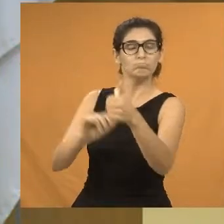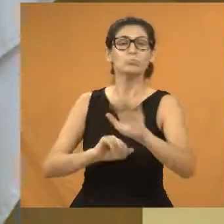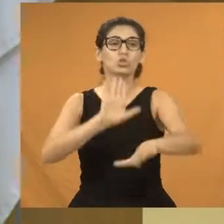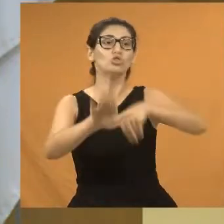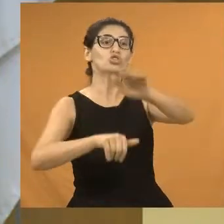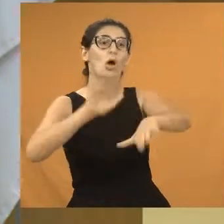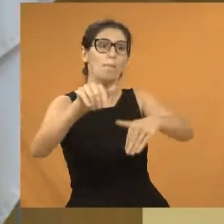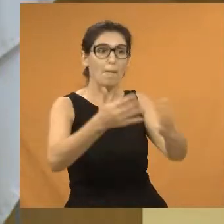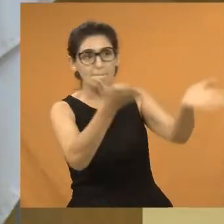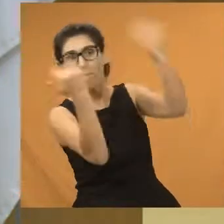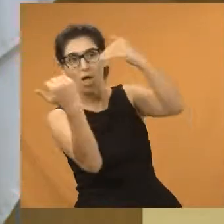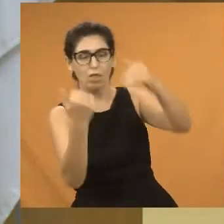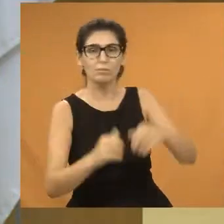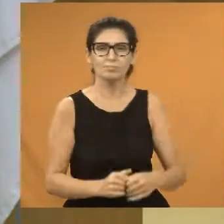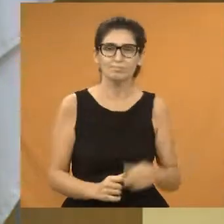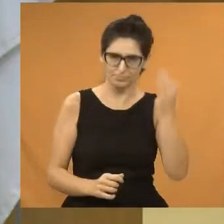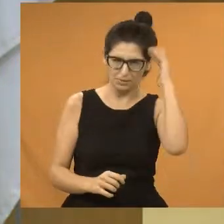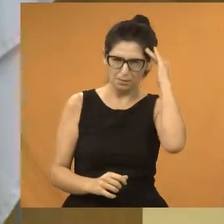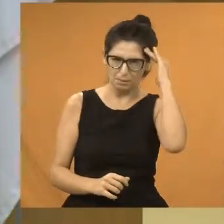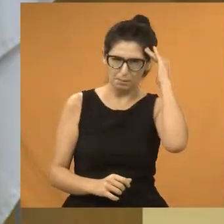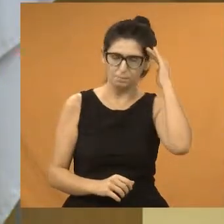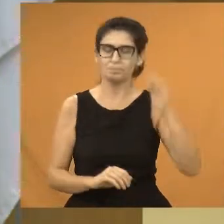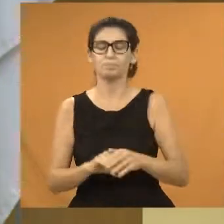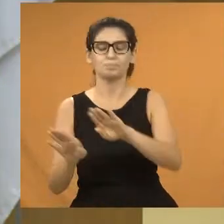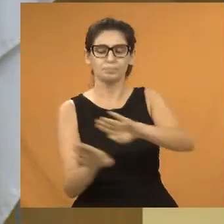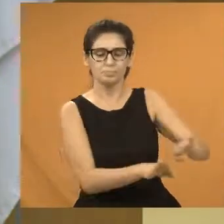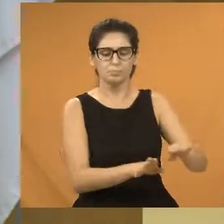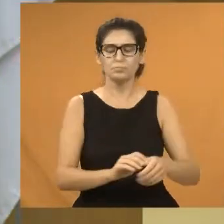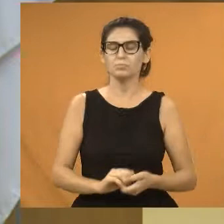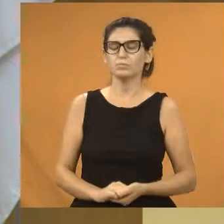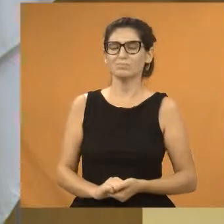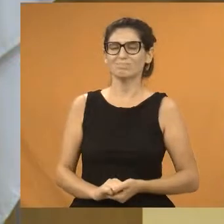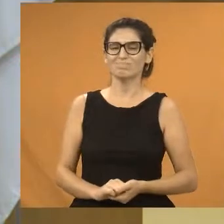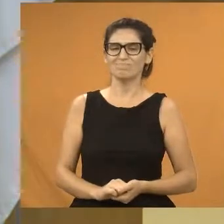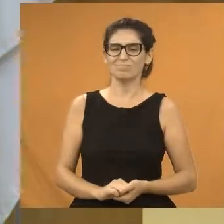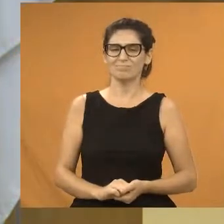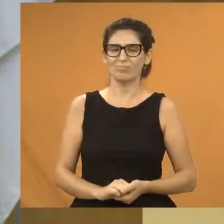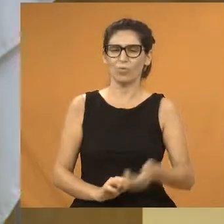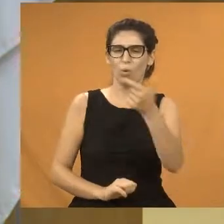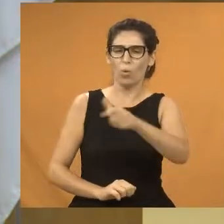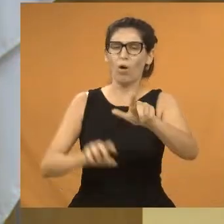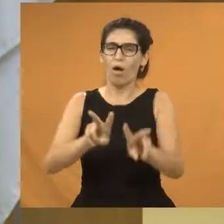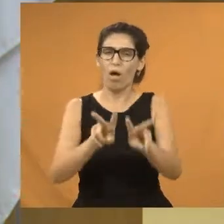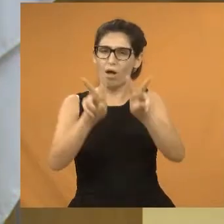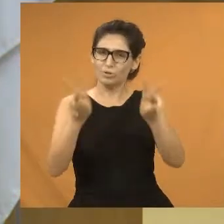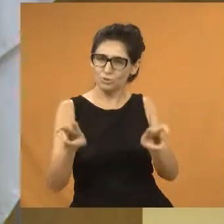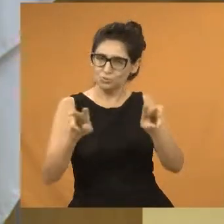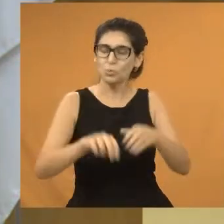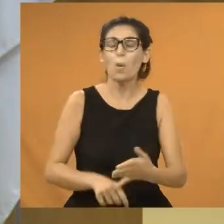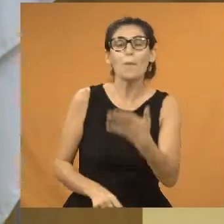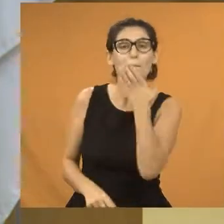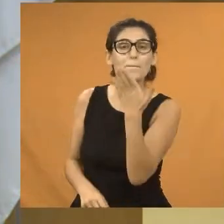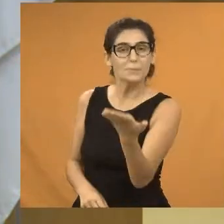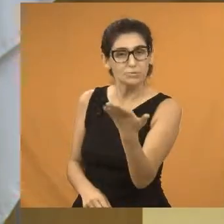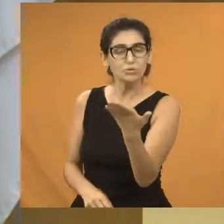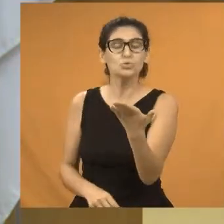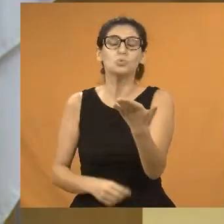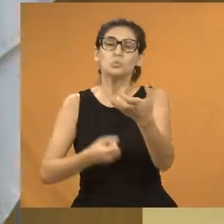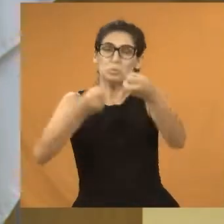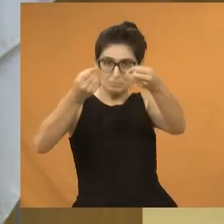Outro assunto que eu fiquei meio e quero debater